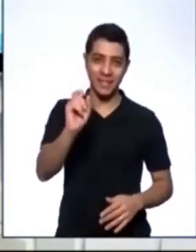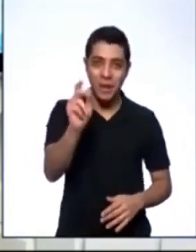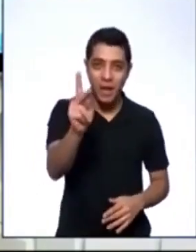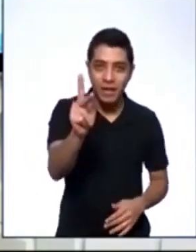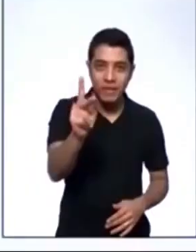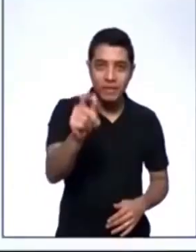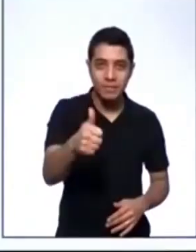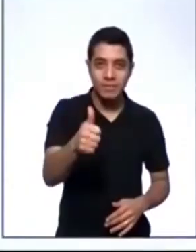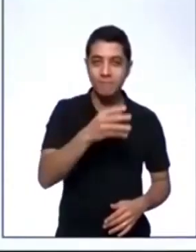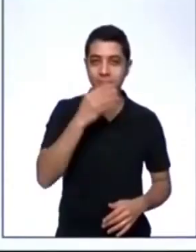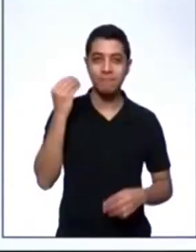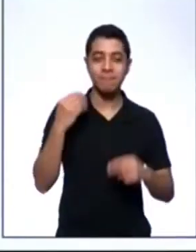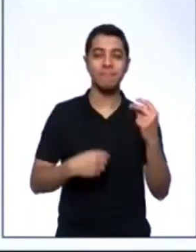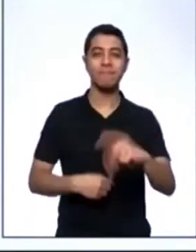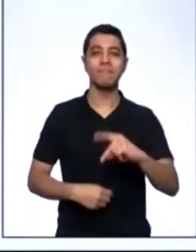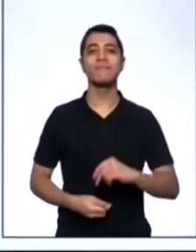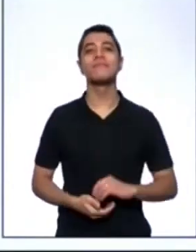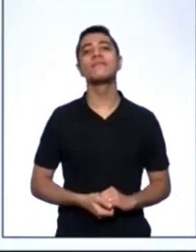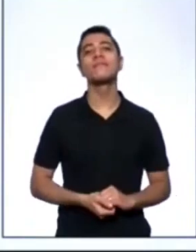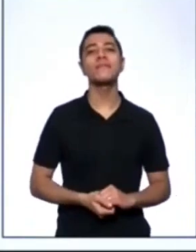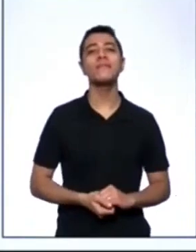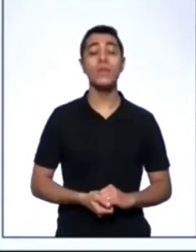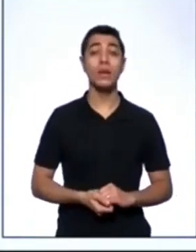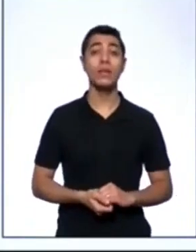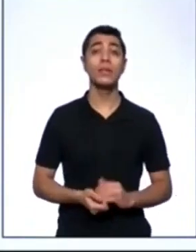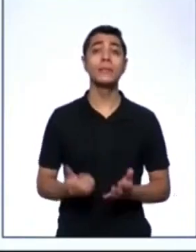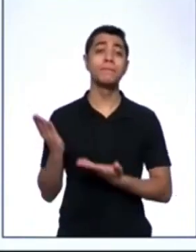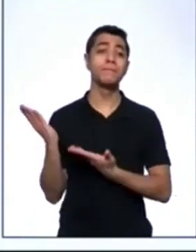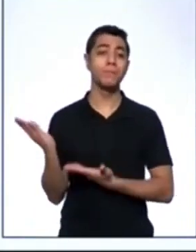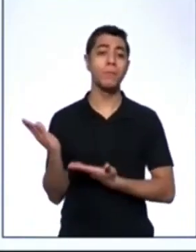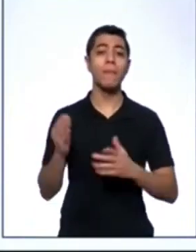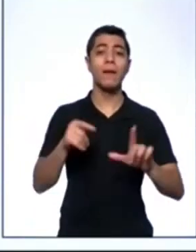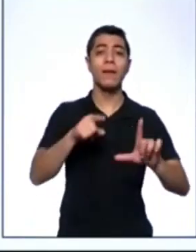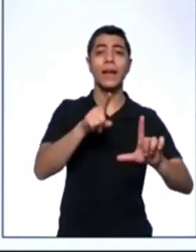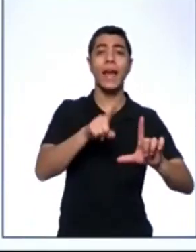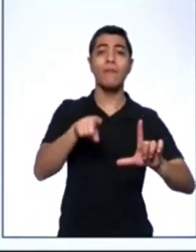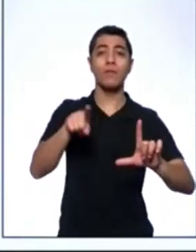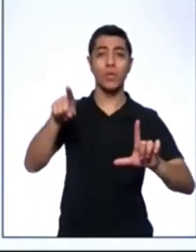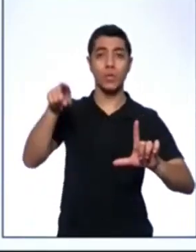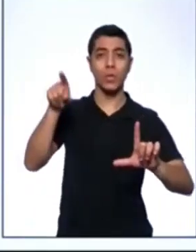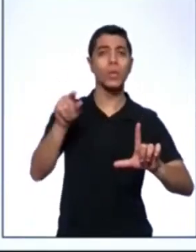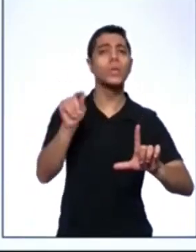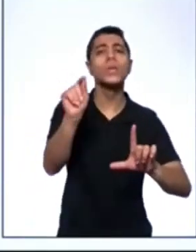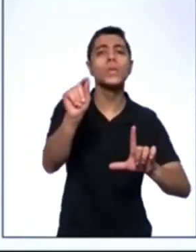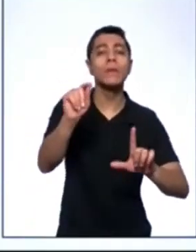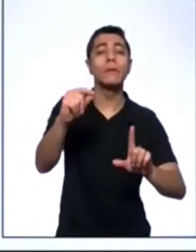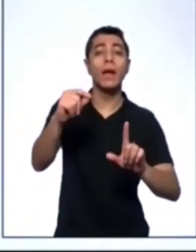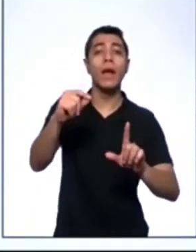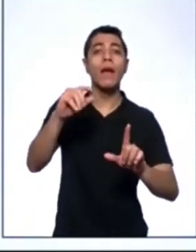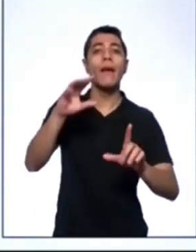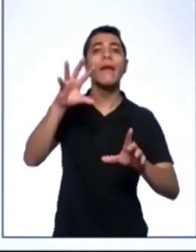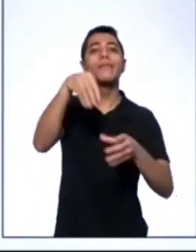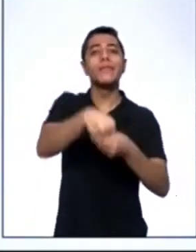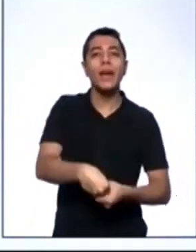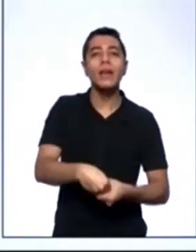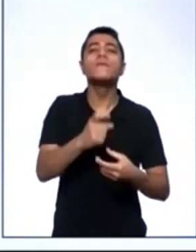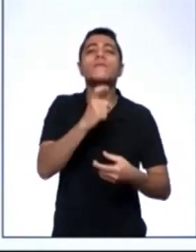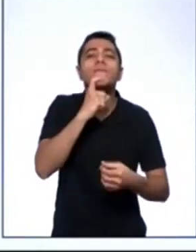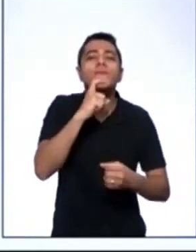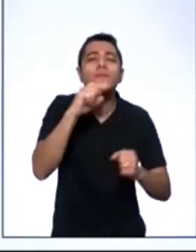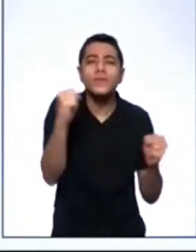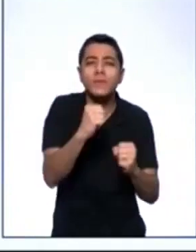vai um gráfico abaixo mostra a variação da temperatura no interior de uma câmara frigorífica